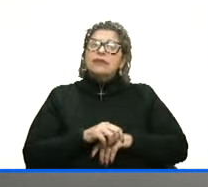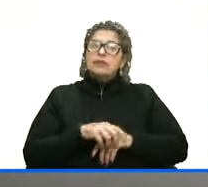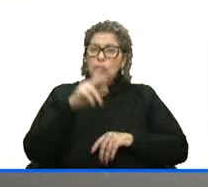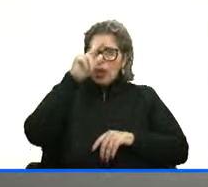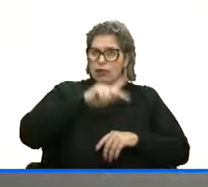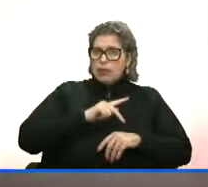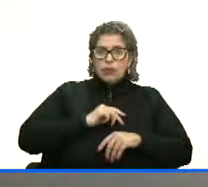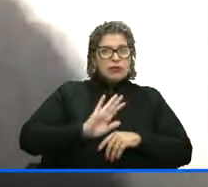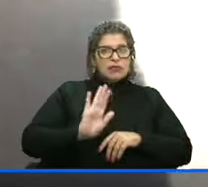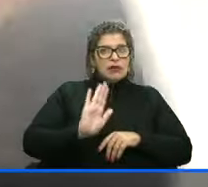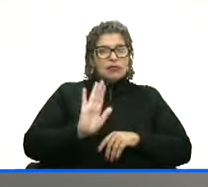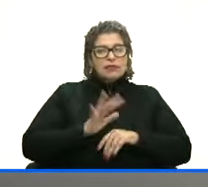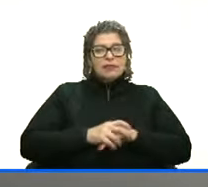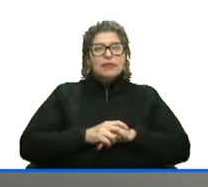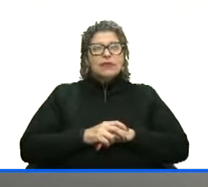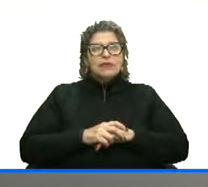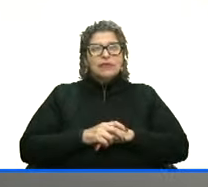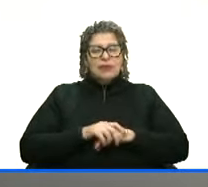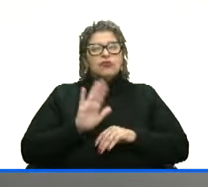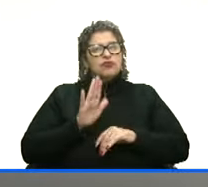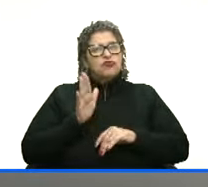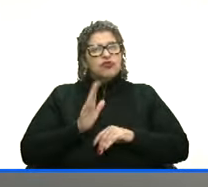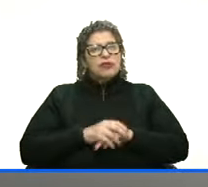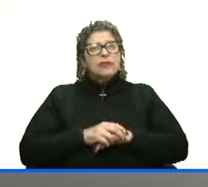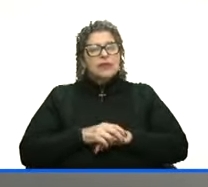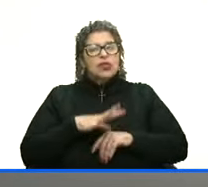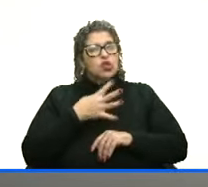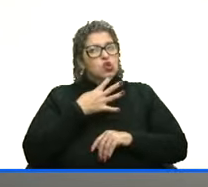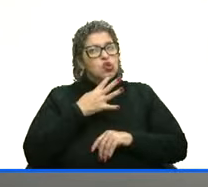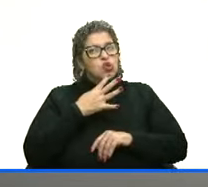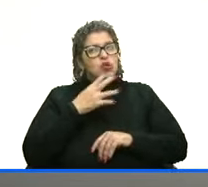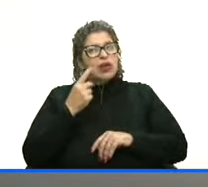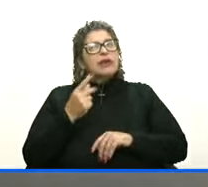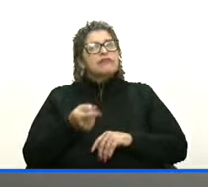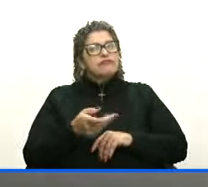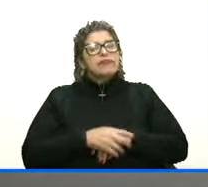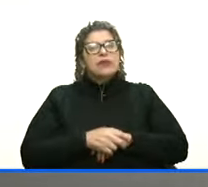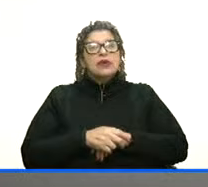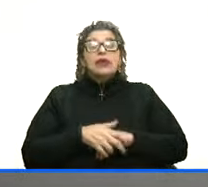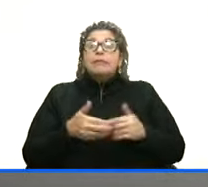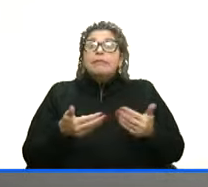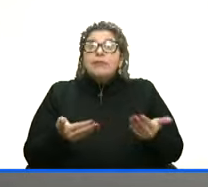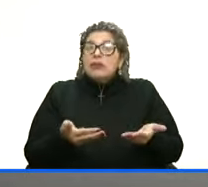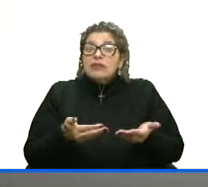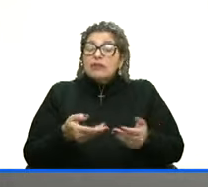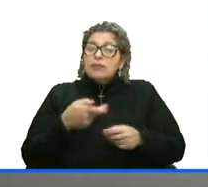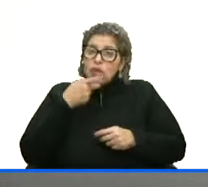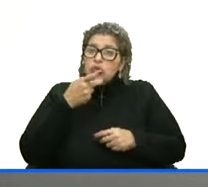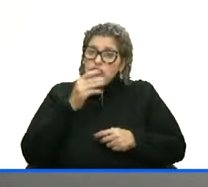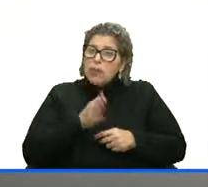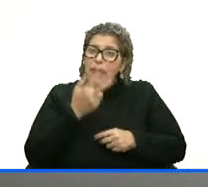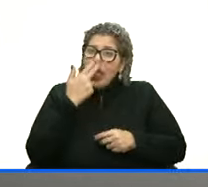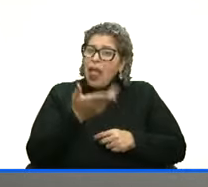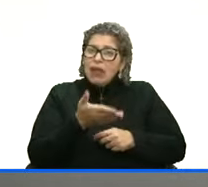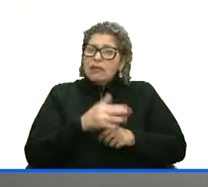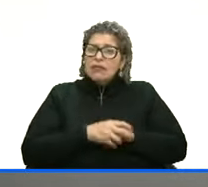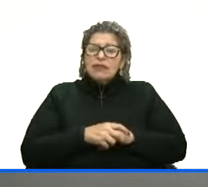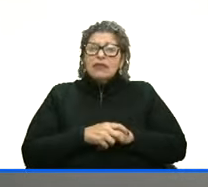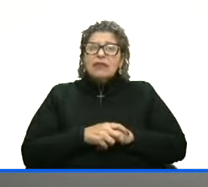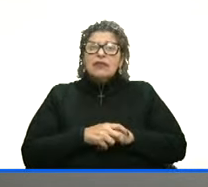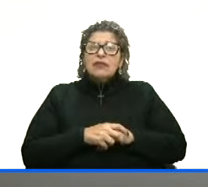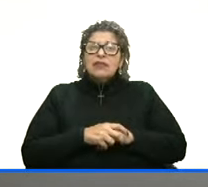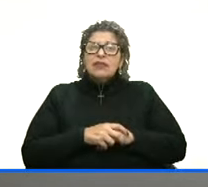pessoal, né, Jaqueline? A gente já se mais ou menos se conhece há tanto tempo. Mas, assim, o que me parece que tu